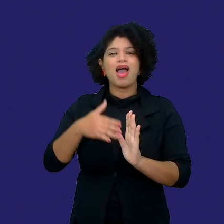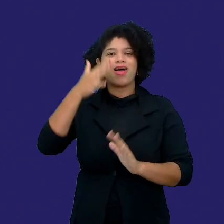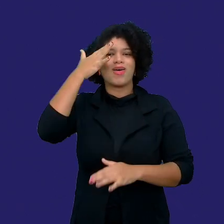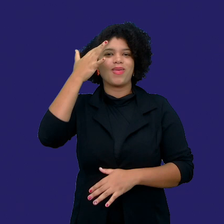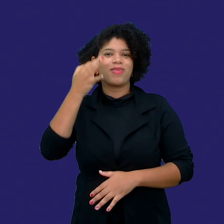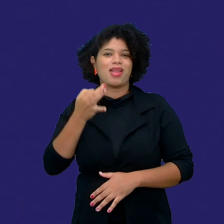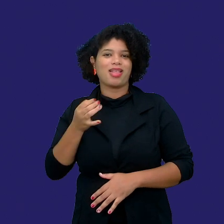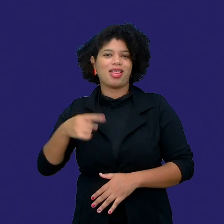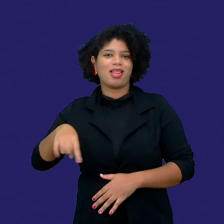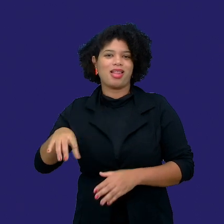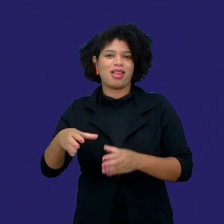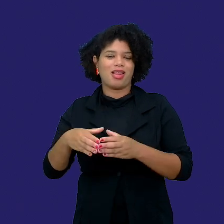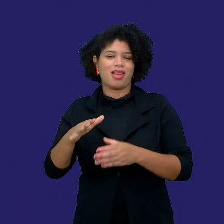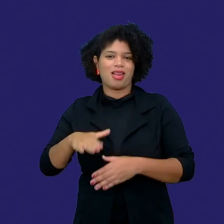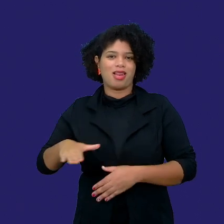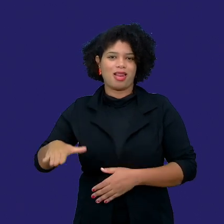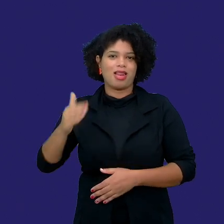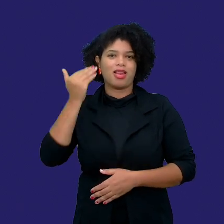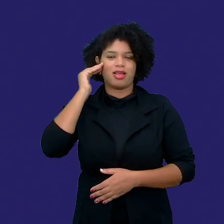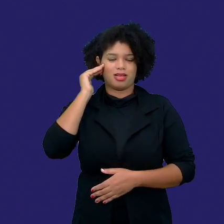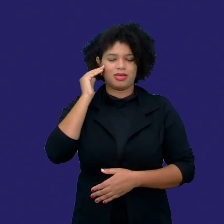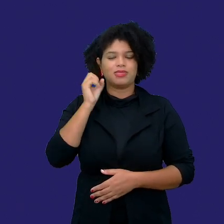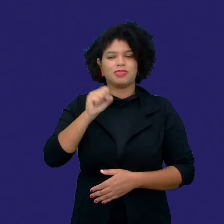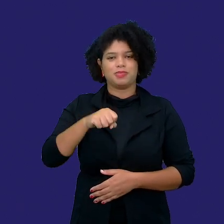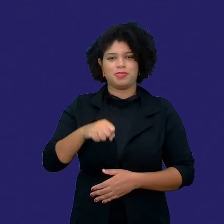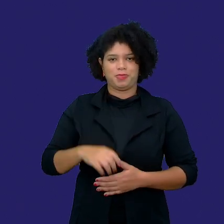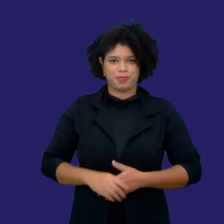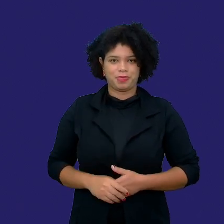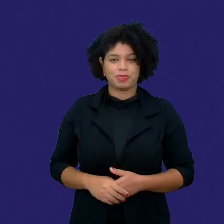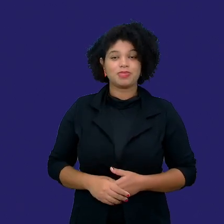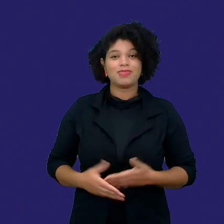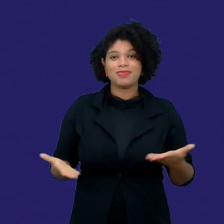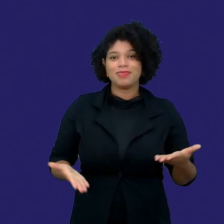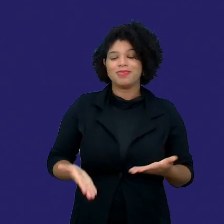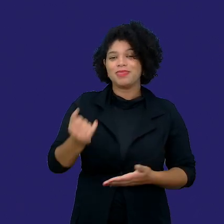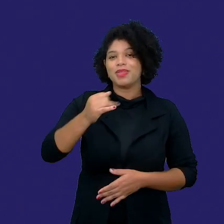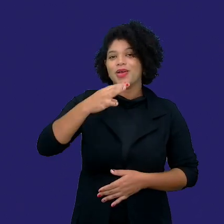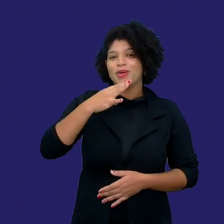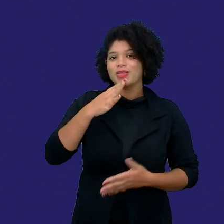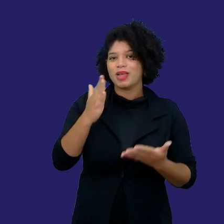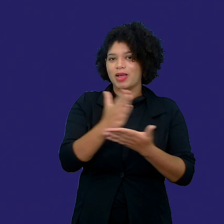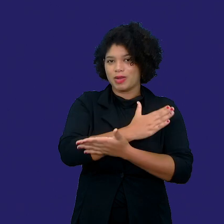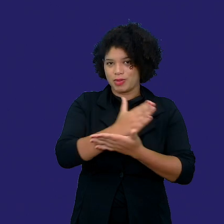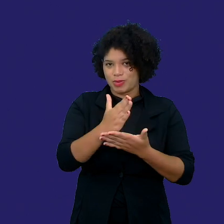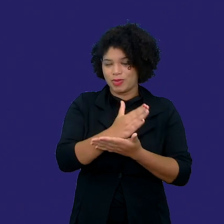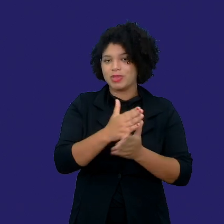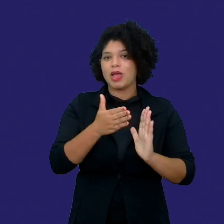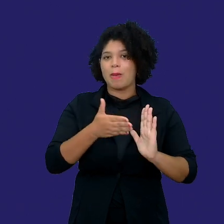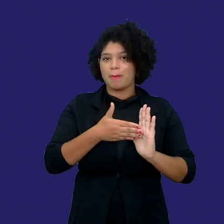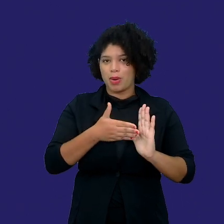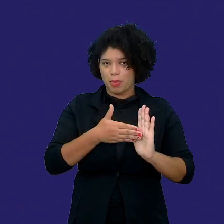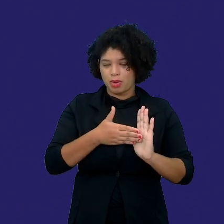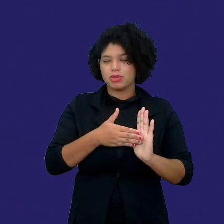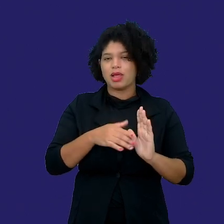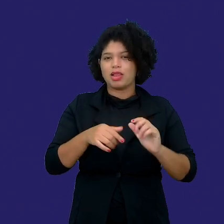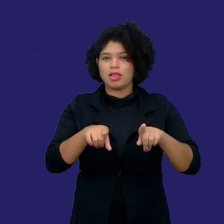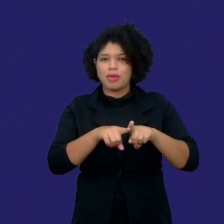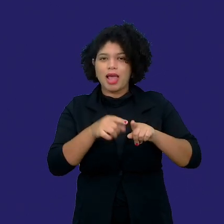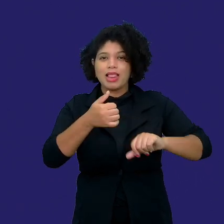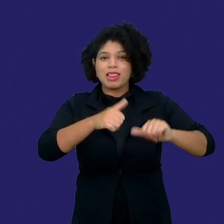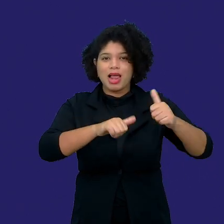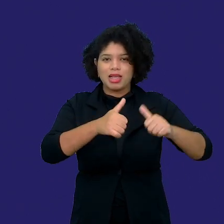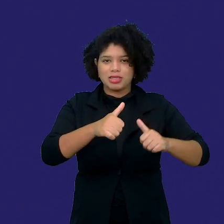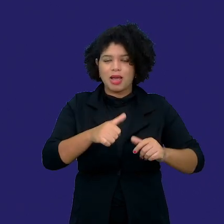para eles. Agora, vamos conhecer melhor alguma dessas propostas e